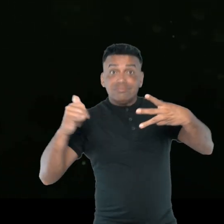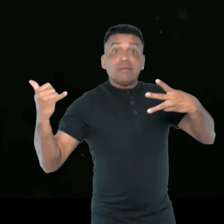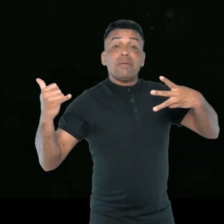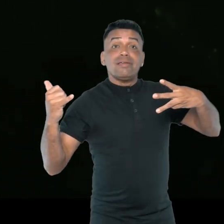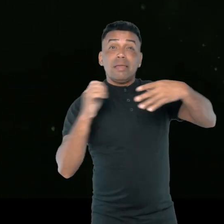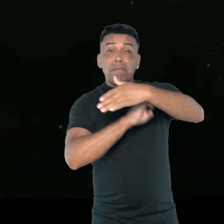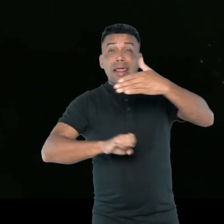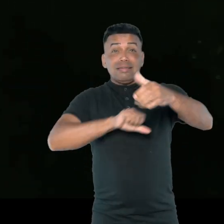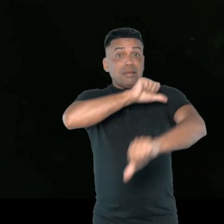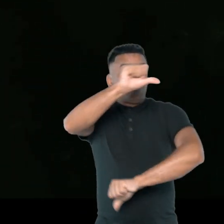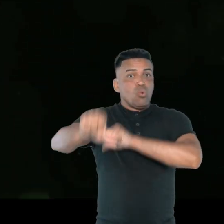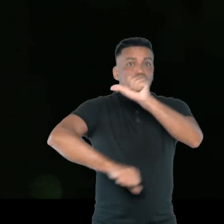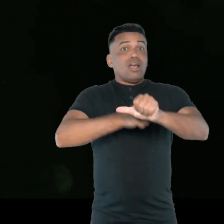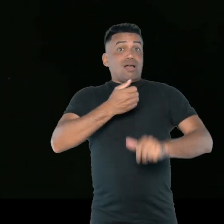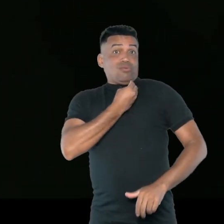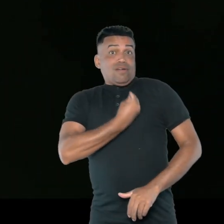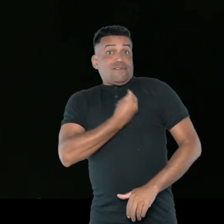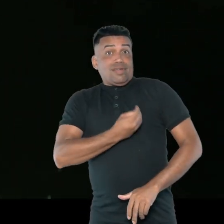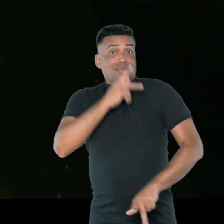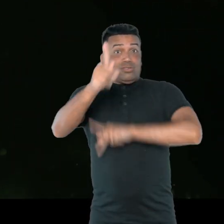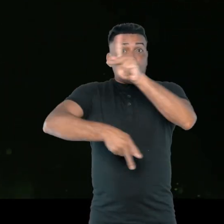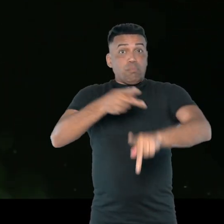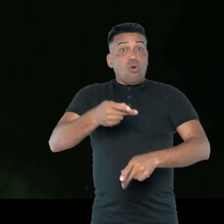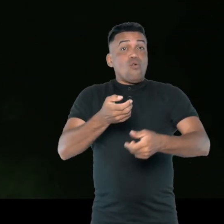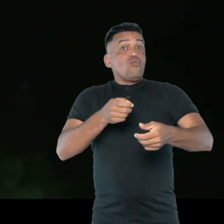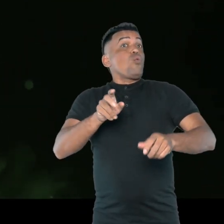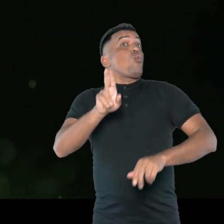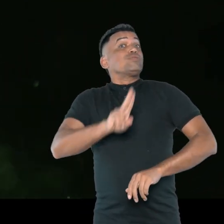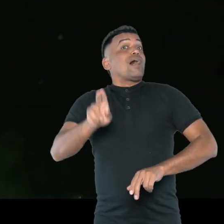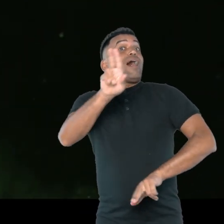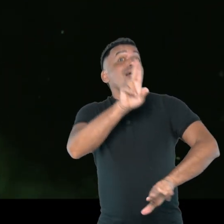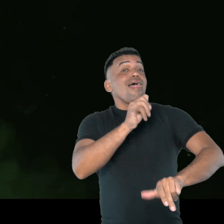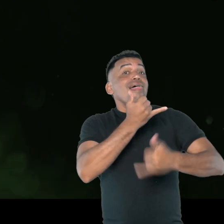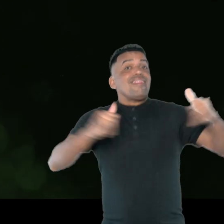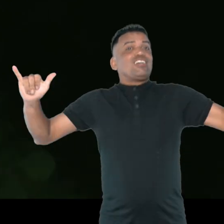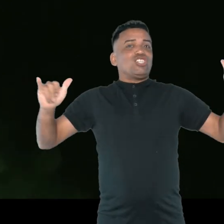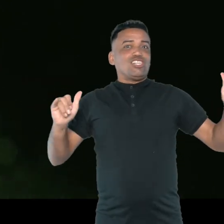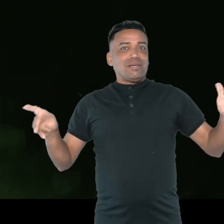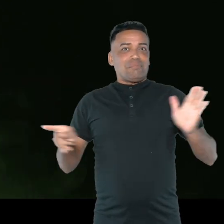CEMIG, transformando vidas com a nossa energia.